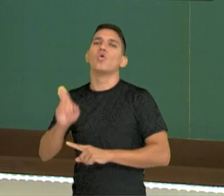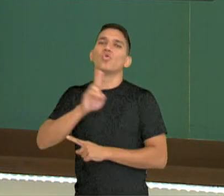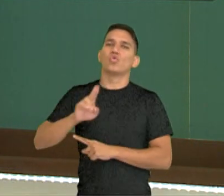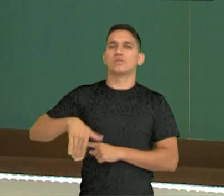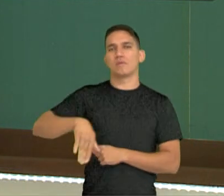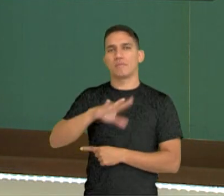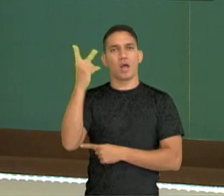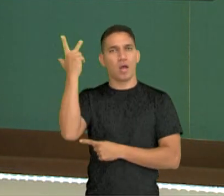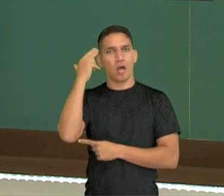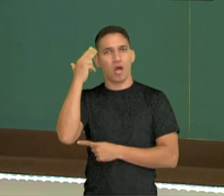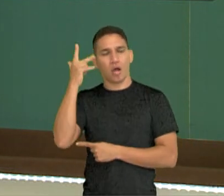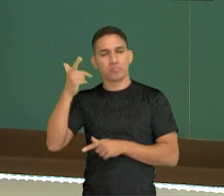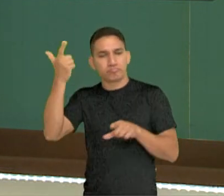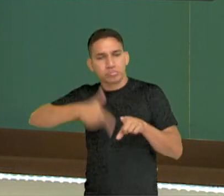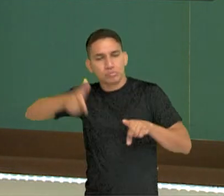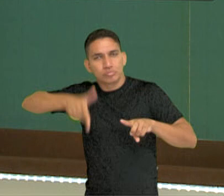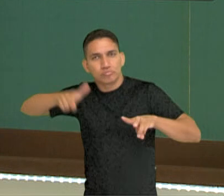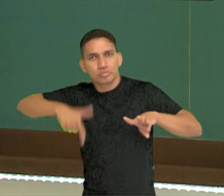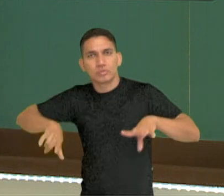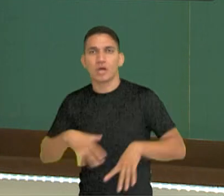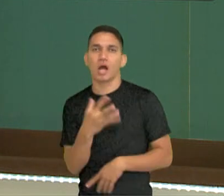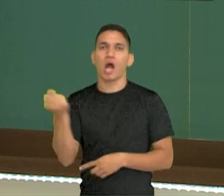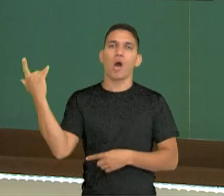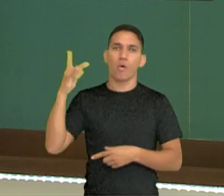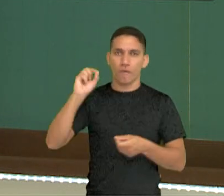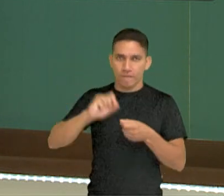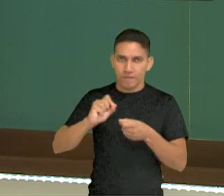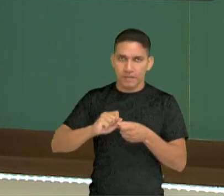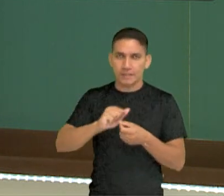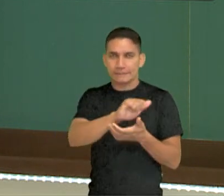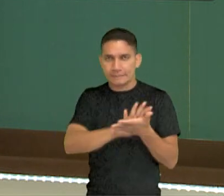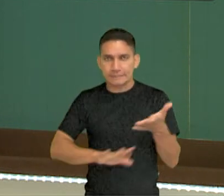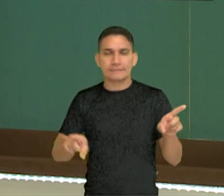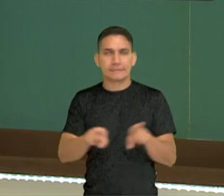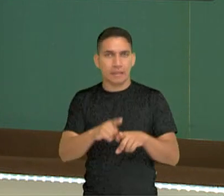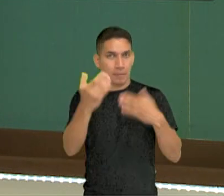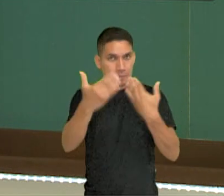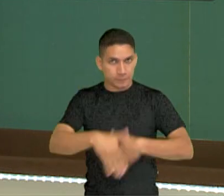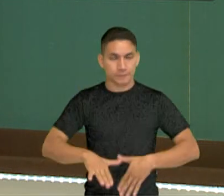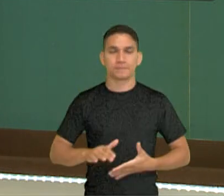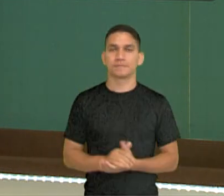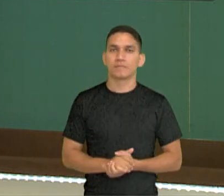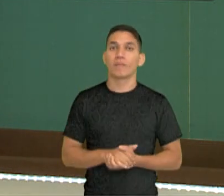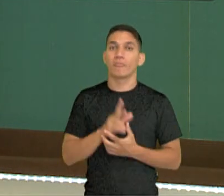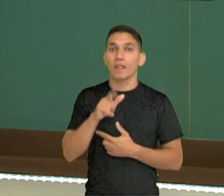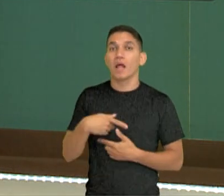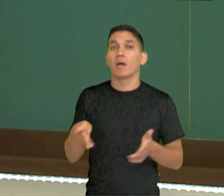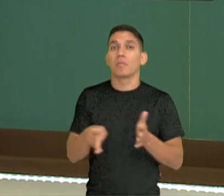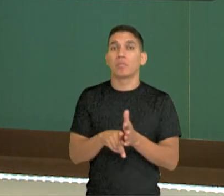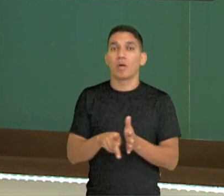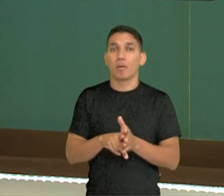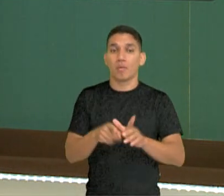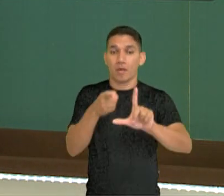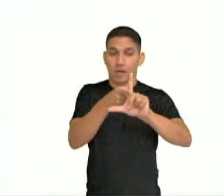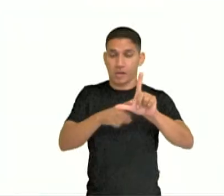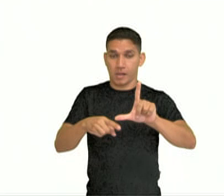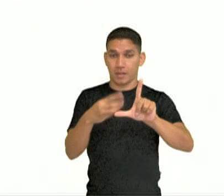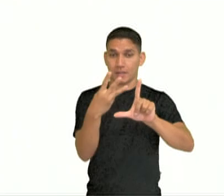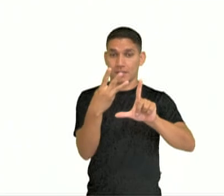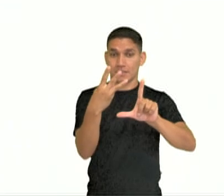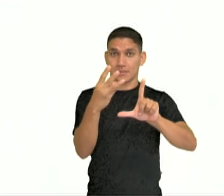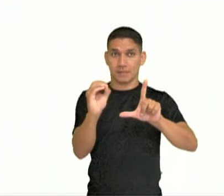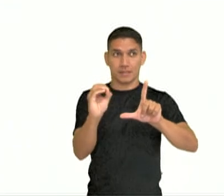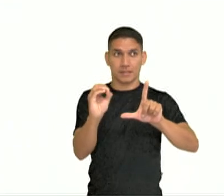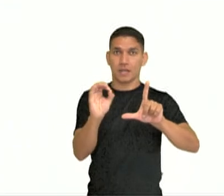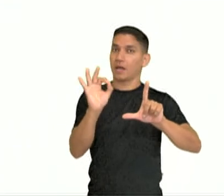na resolução de alguns exercícios, de alguns testes e problemas também. Então, são os ângulos de 30, 45 e 60 graus